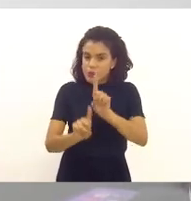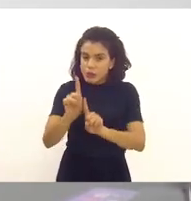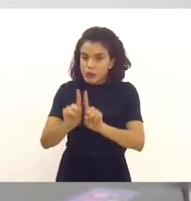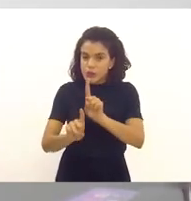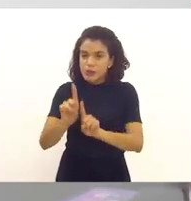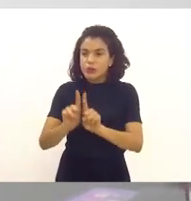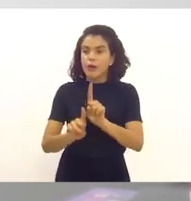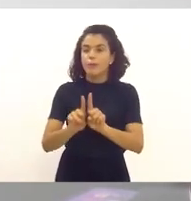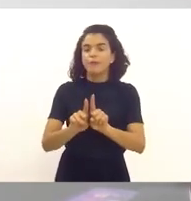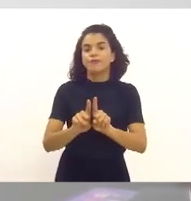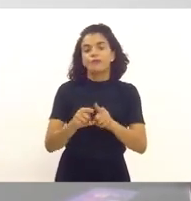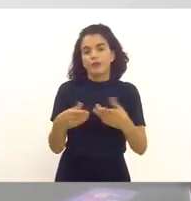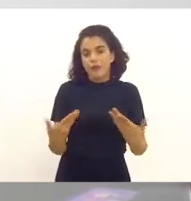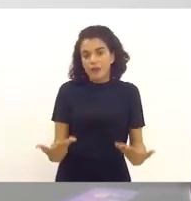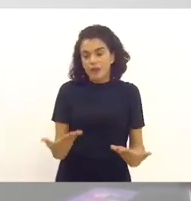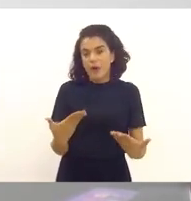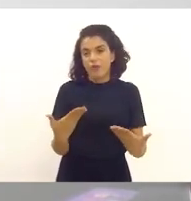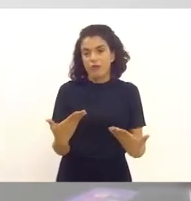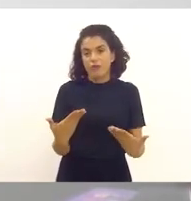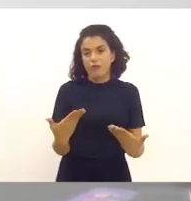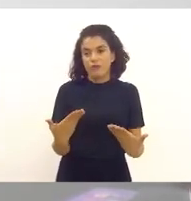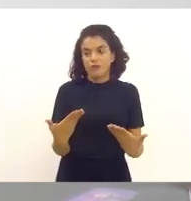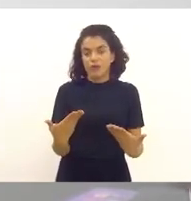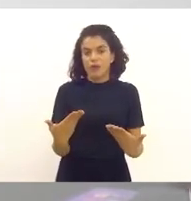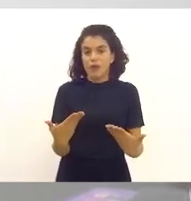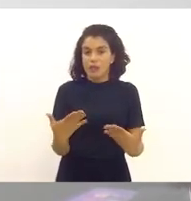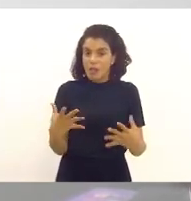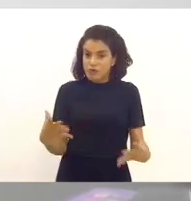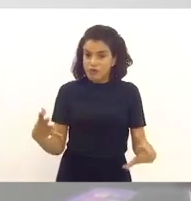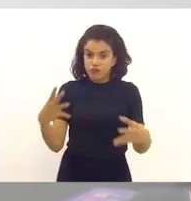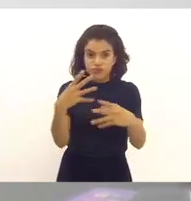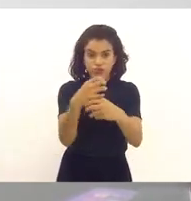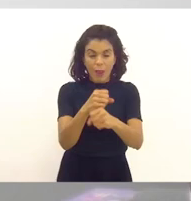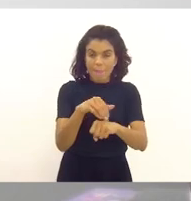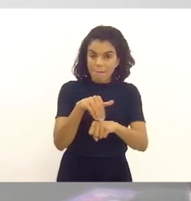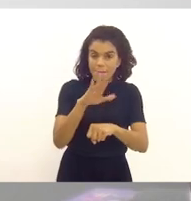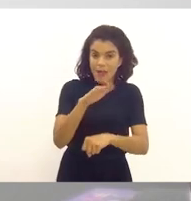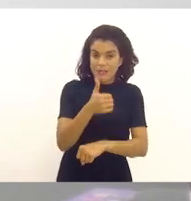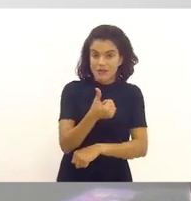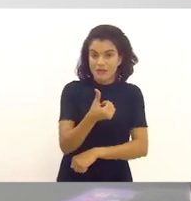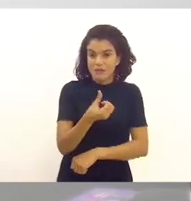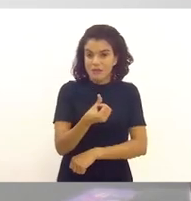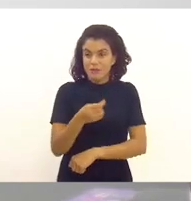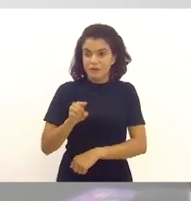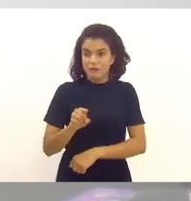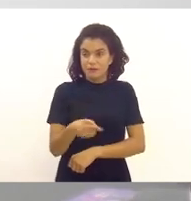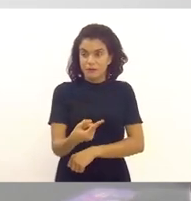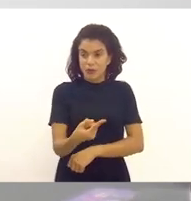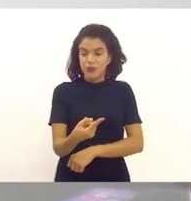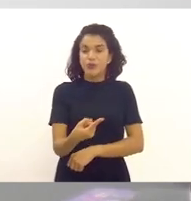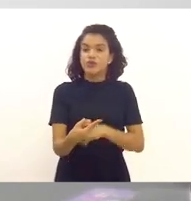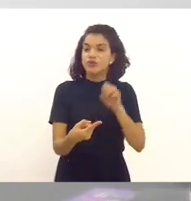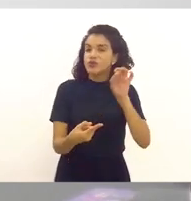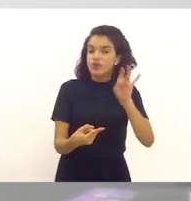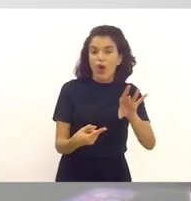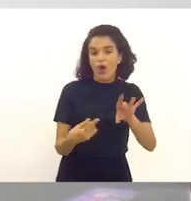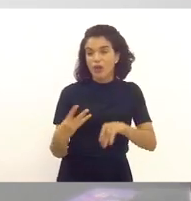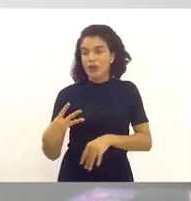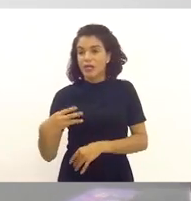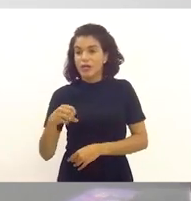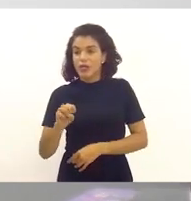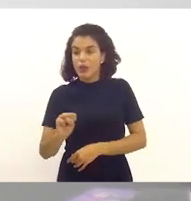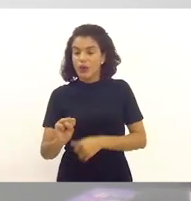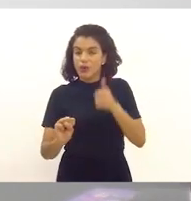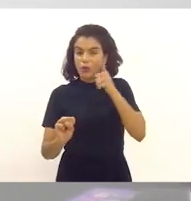Então são nesse nesse nesse montante de mais de 16 mil ocorrências apenas 38